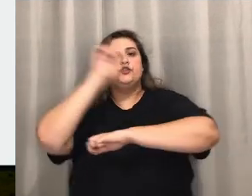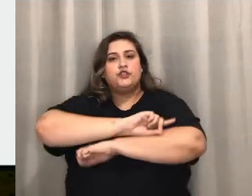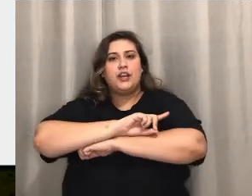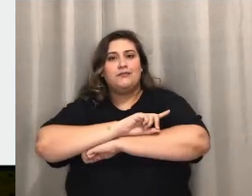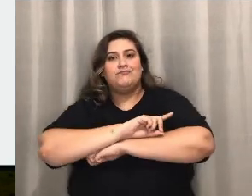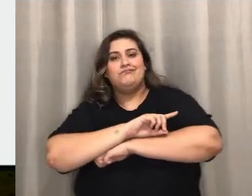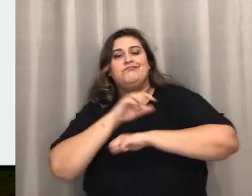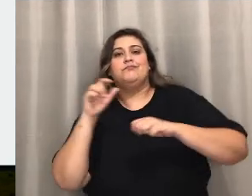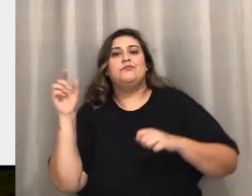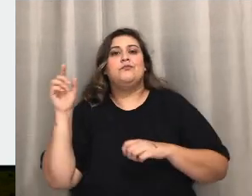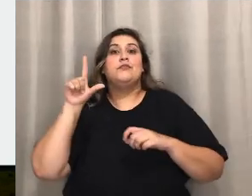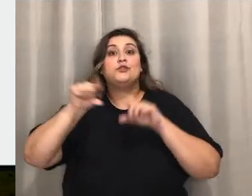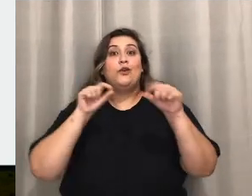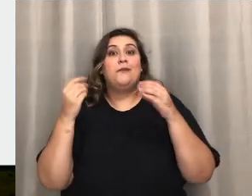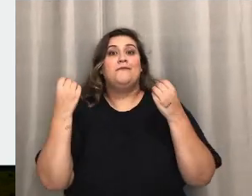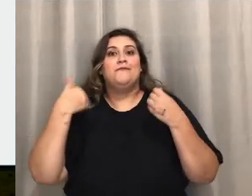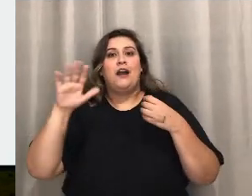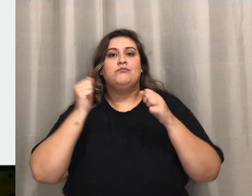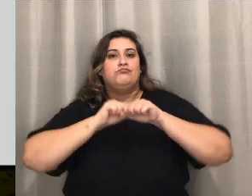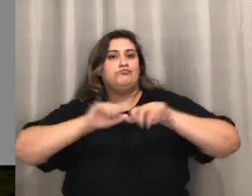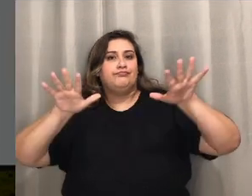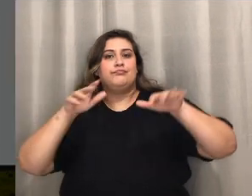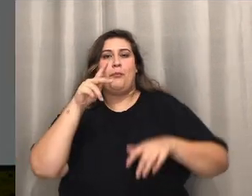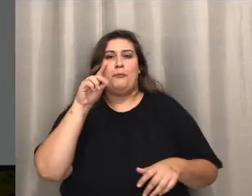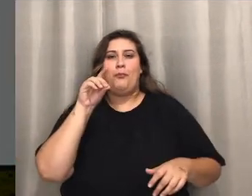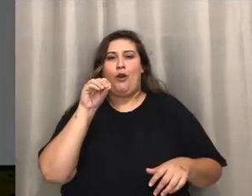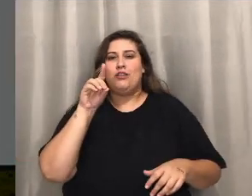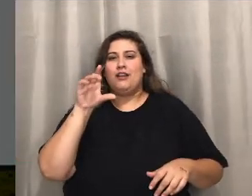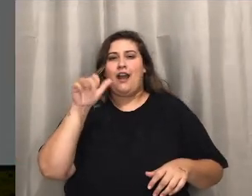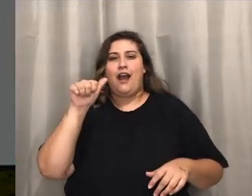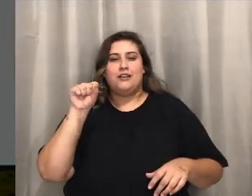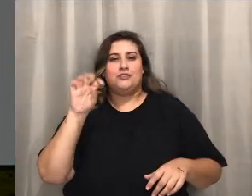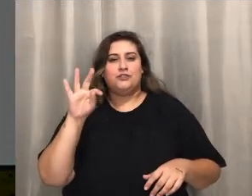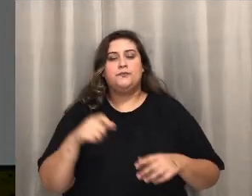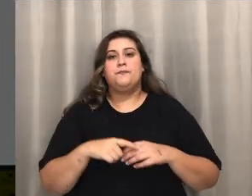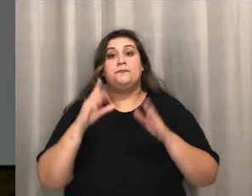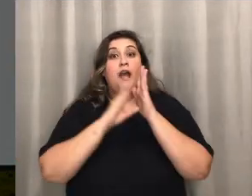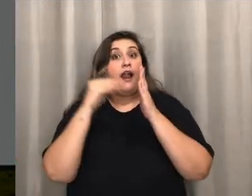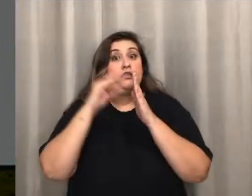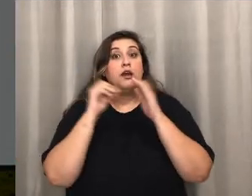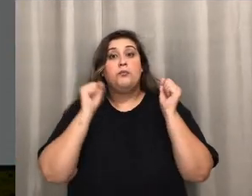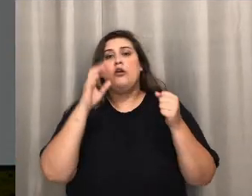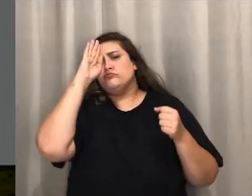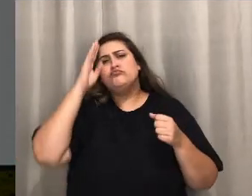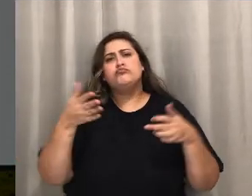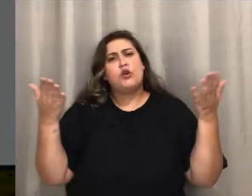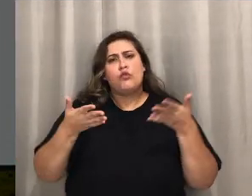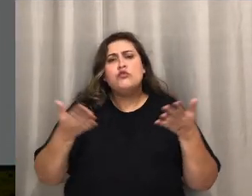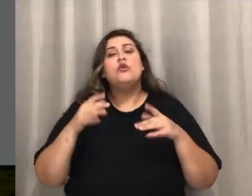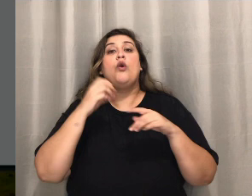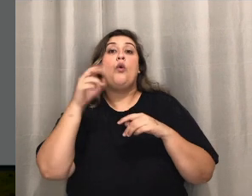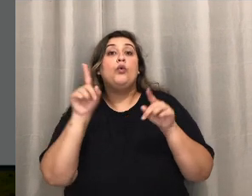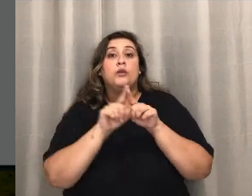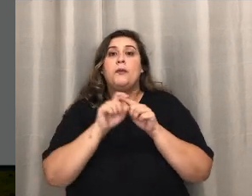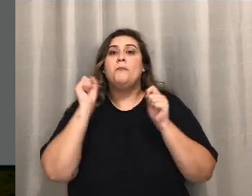Nós podemos escolher ainda a data de publicação do nosso podcast. Tem um calendário, nós podemos